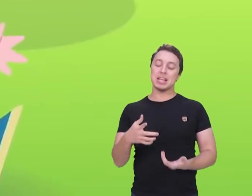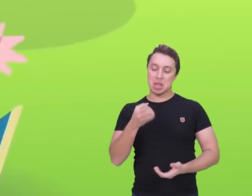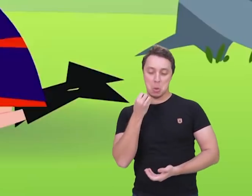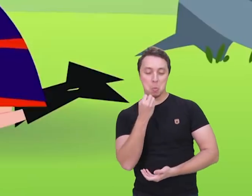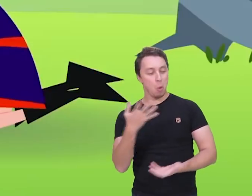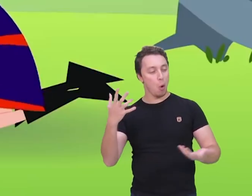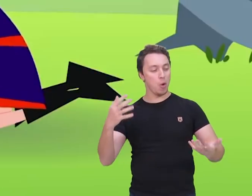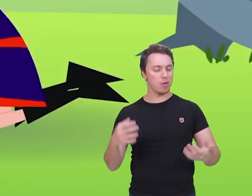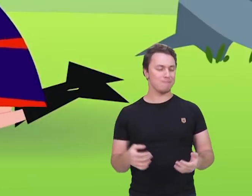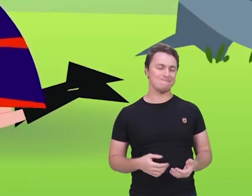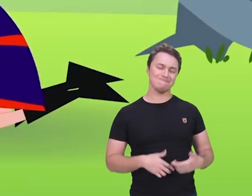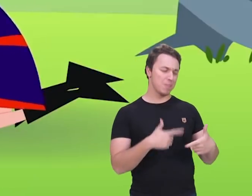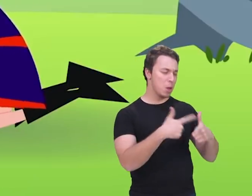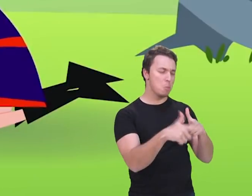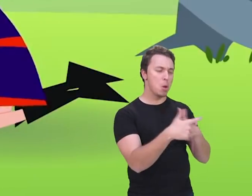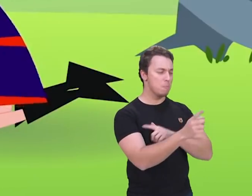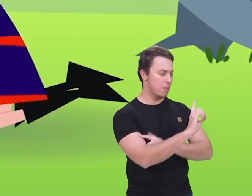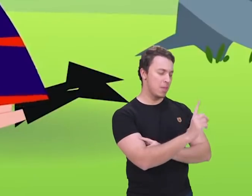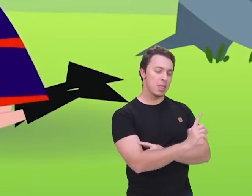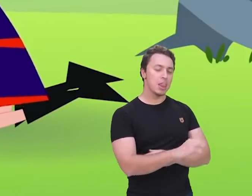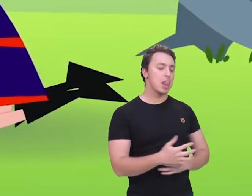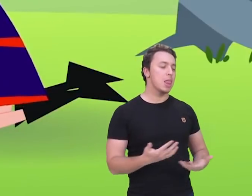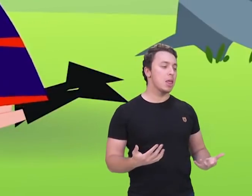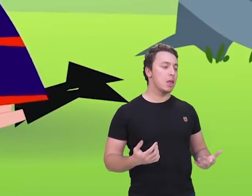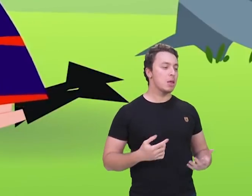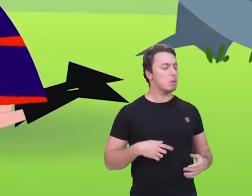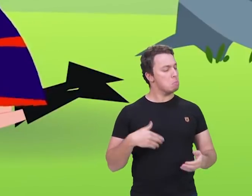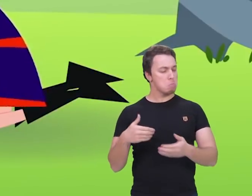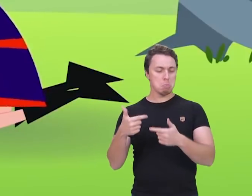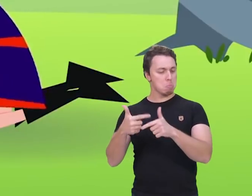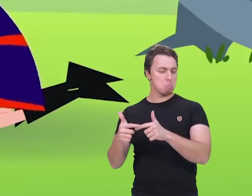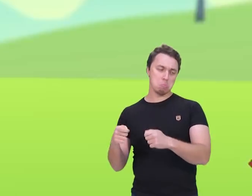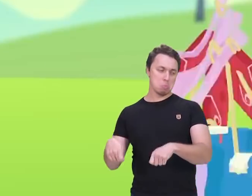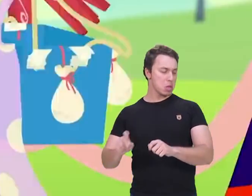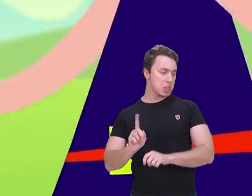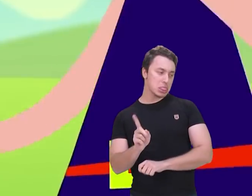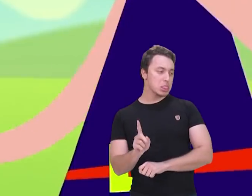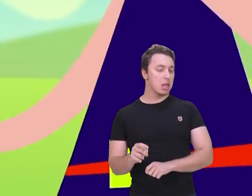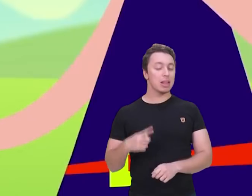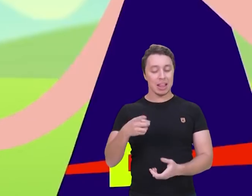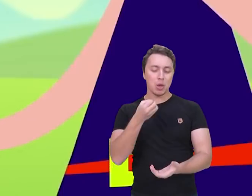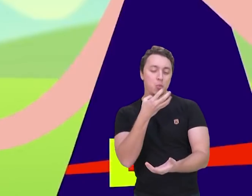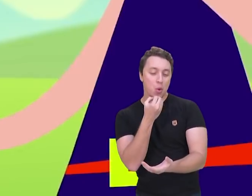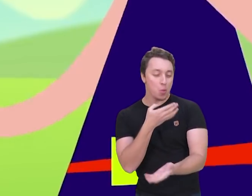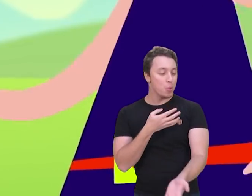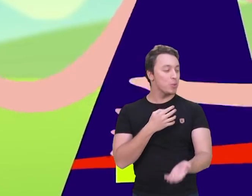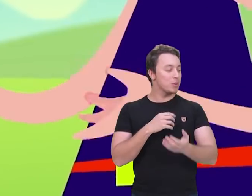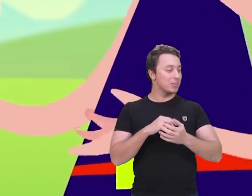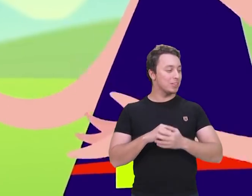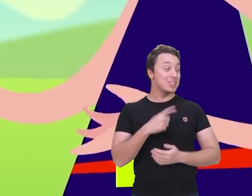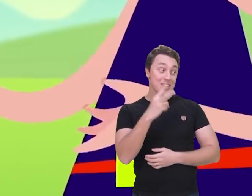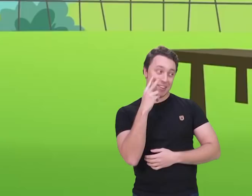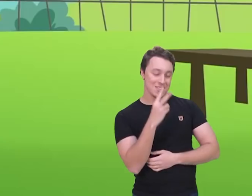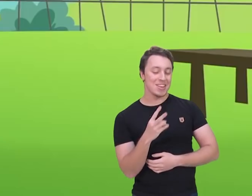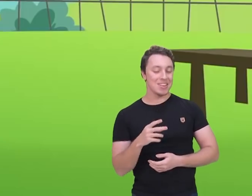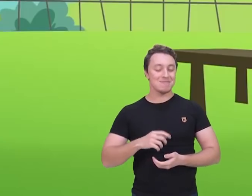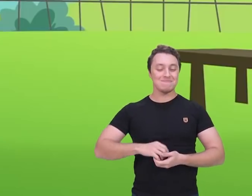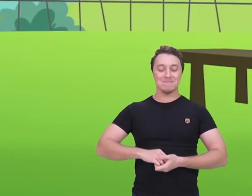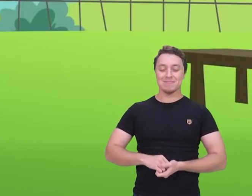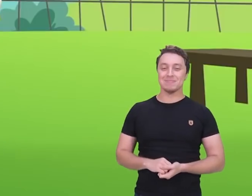legal ainda. Tudo bem, Júpiter. Podemos fazer sem as bexigas mesmo. Vai ficar muito legal. Você vai